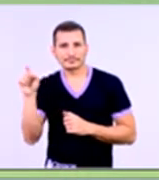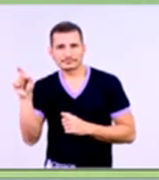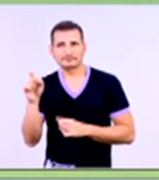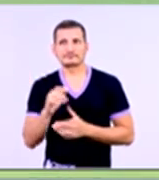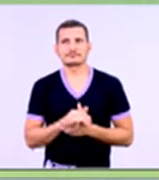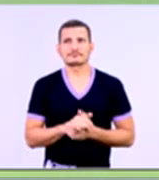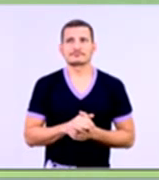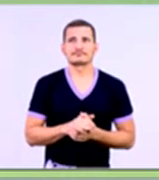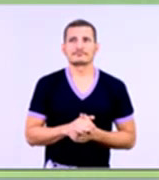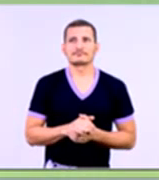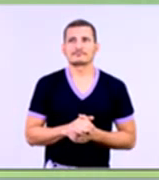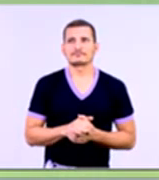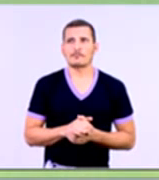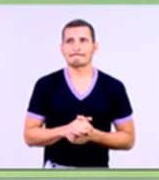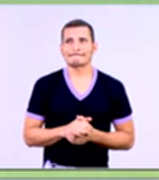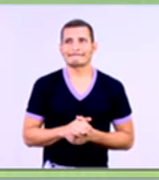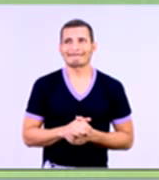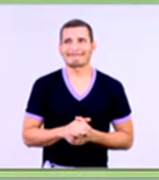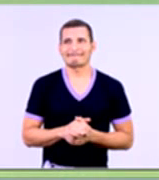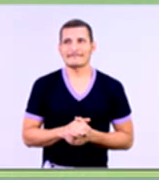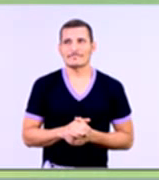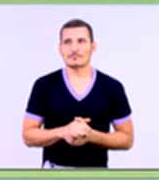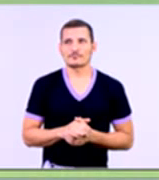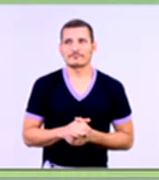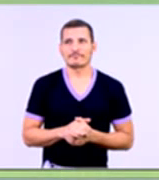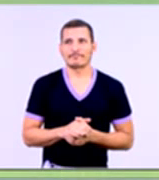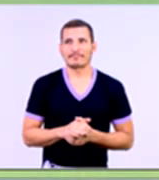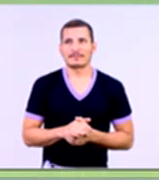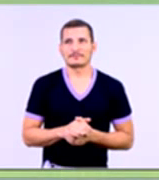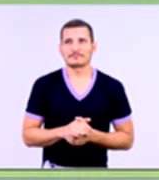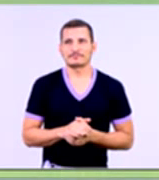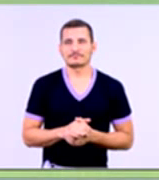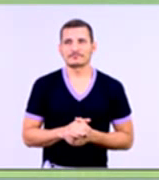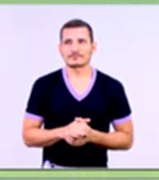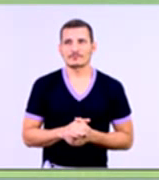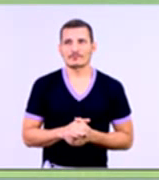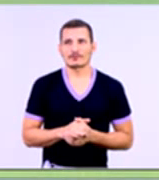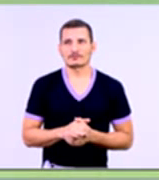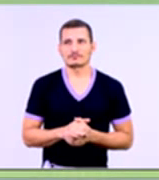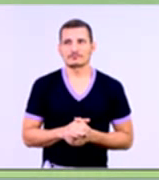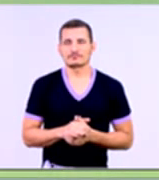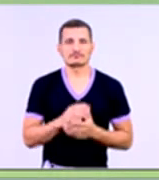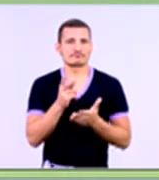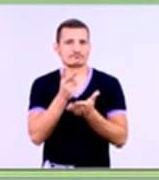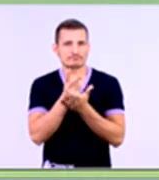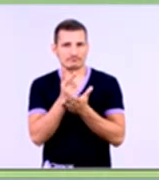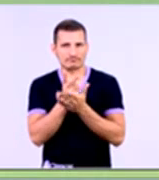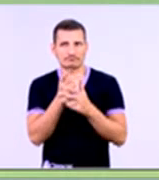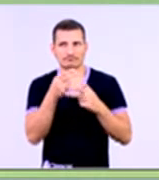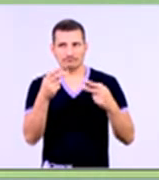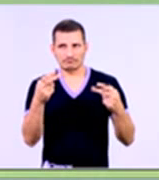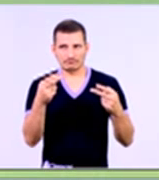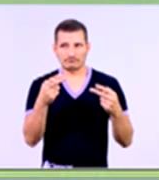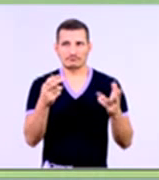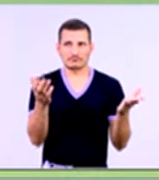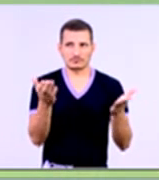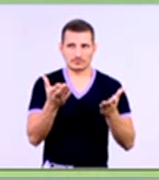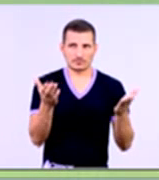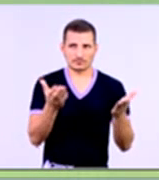do tipo button com um valor. E fazemos a mesma coisa do tipo button, só que